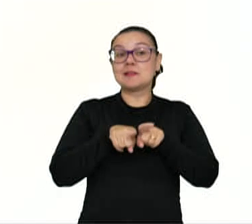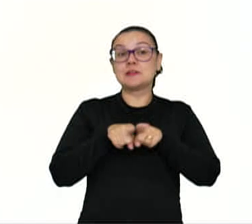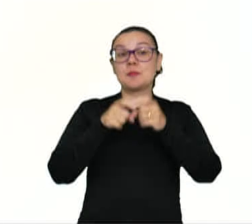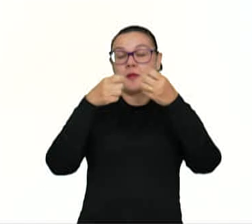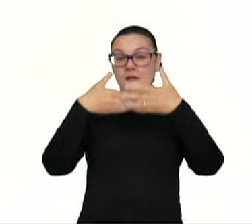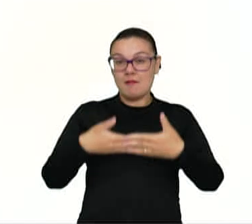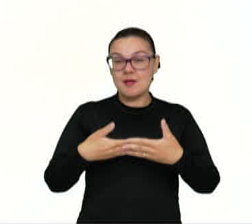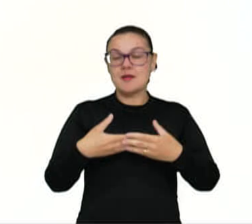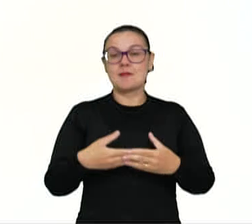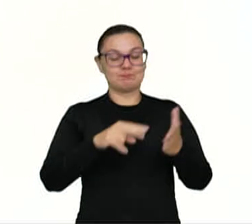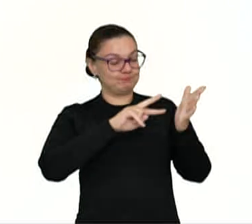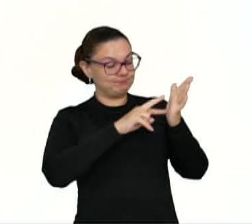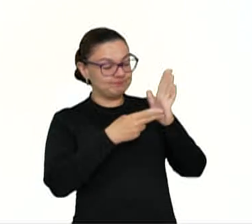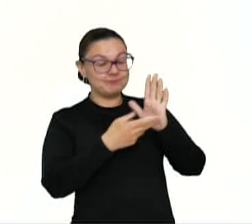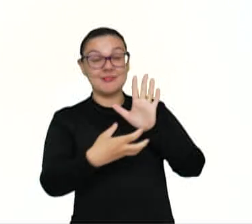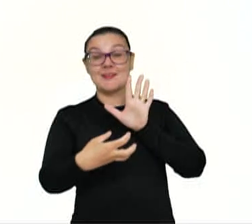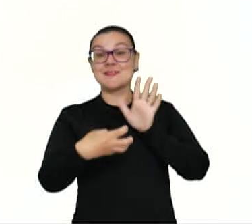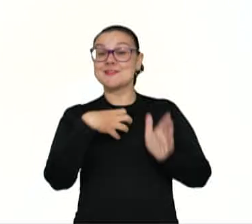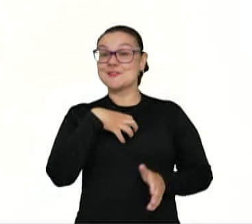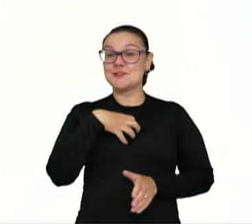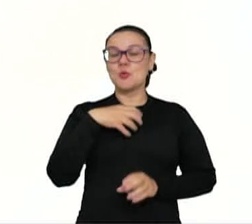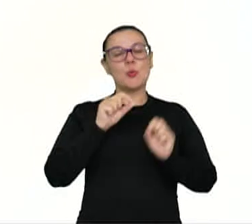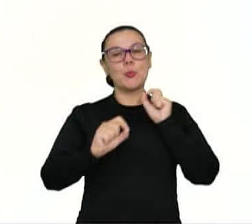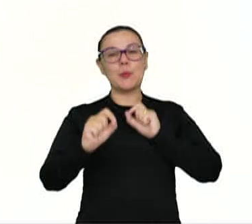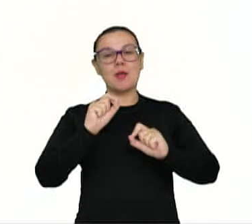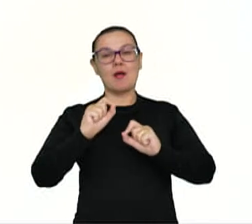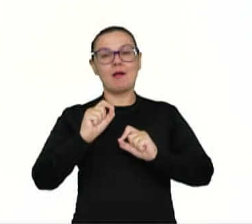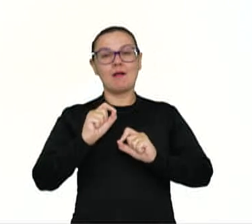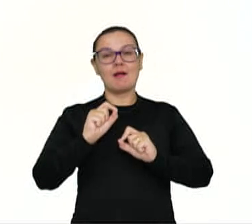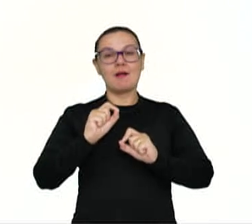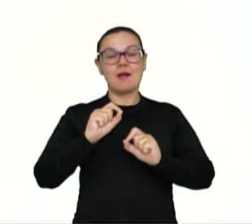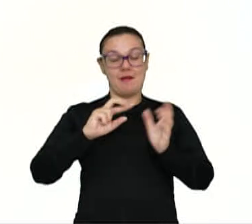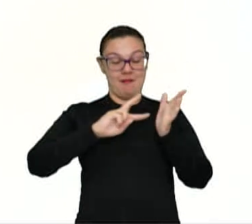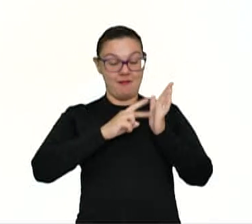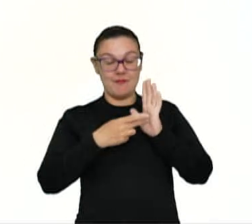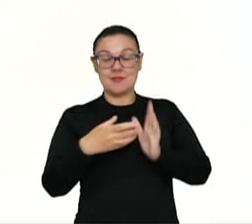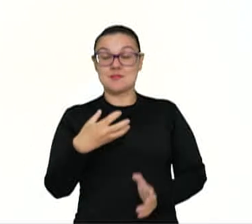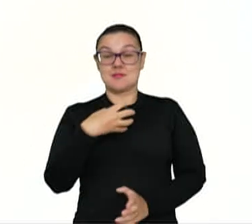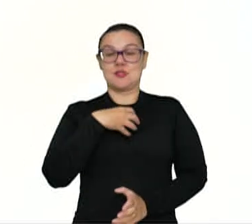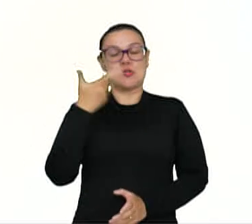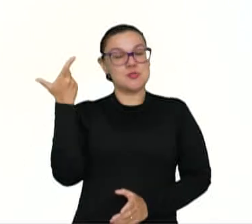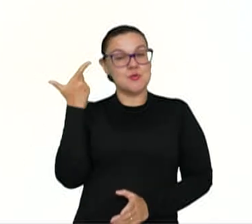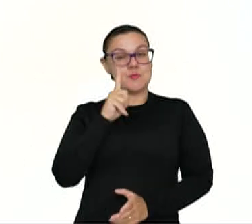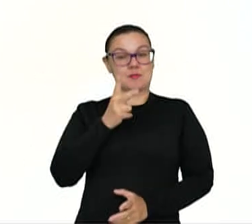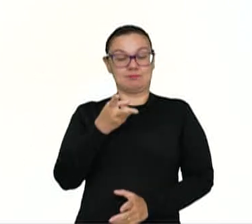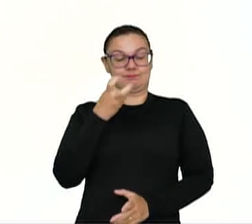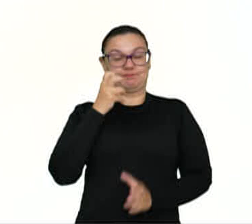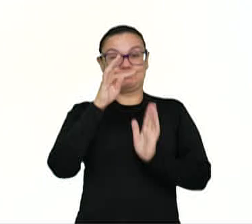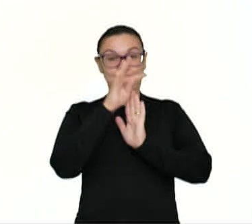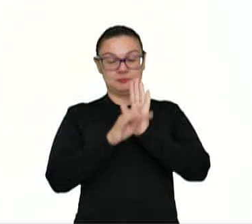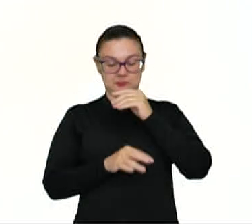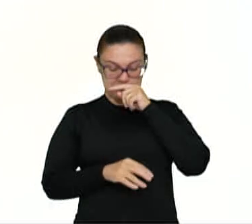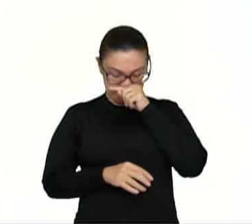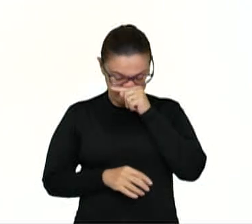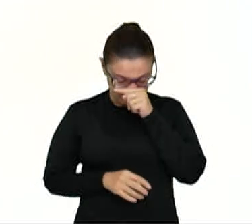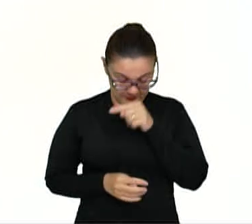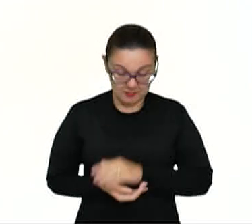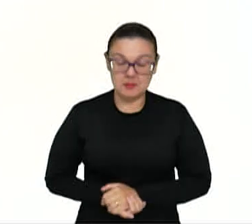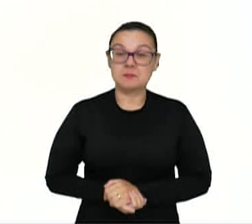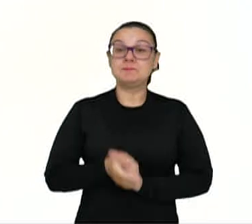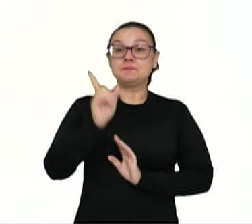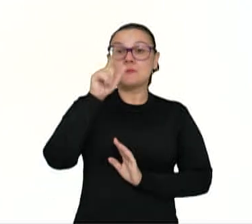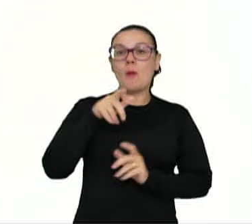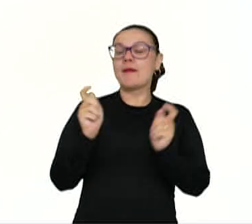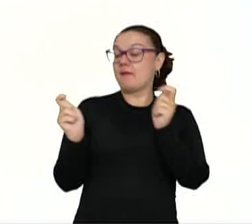de efeitos de sentido. Quais são os efeitos de sentido que a gente consegue num texto? Efeitos de sentido